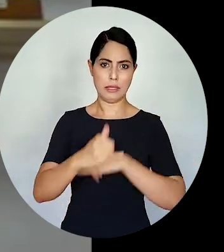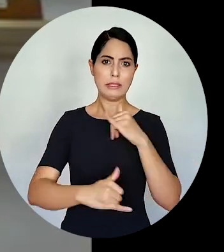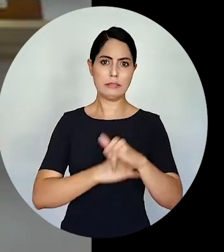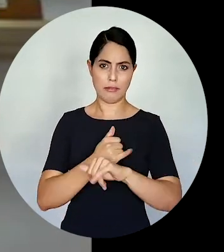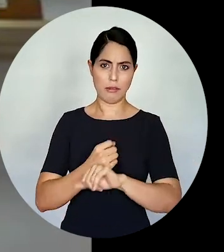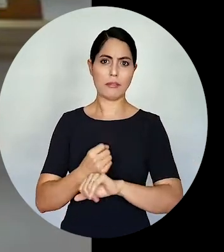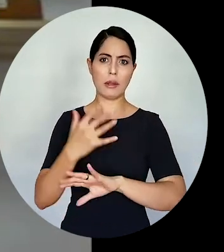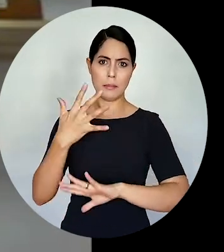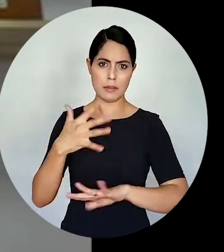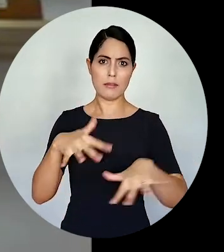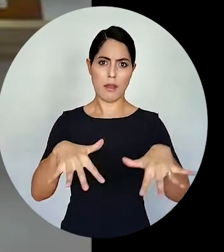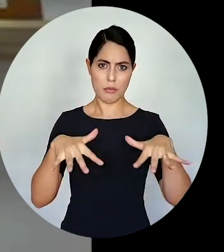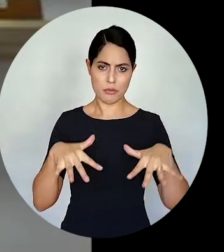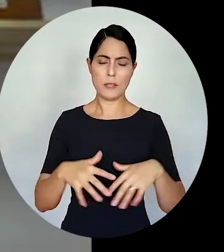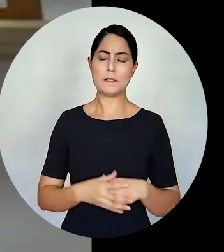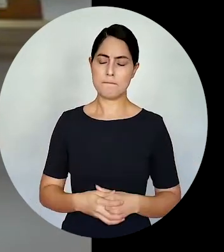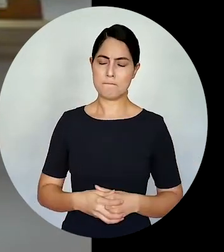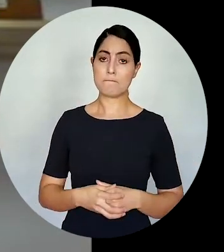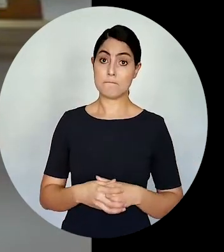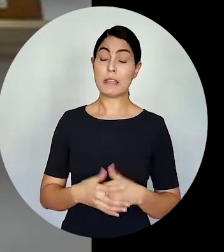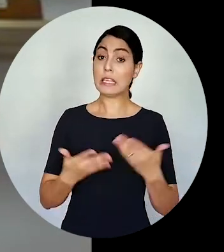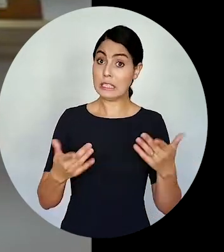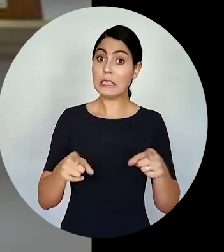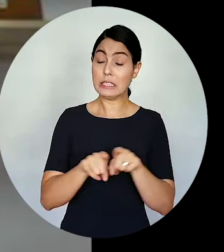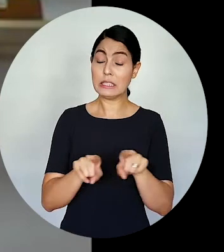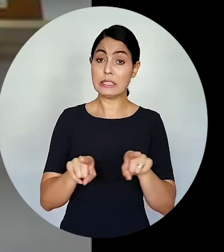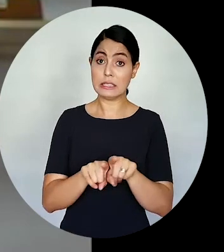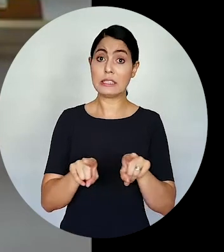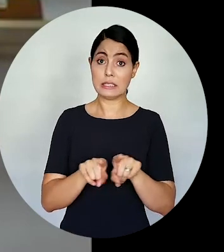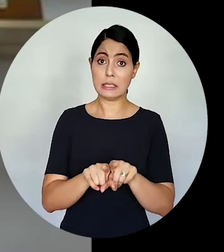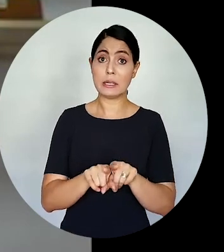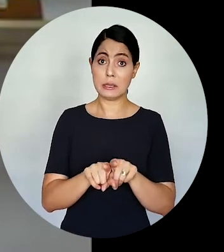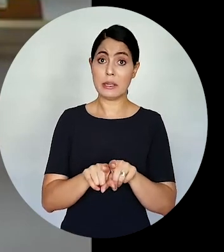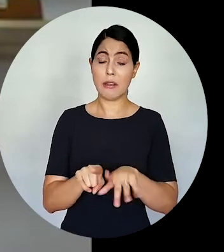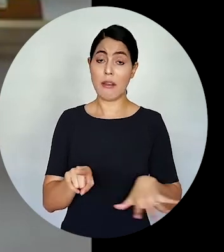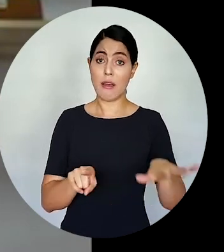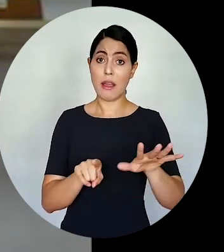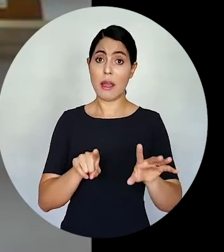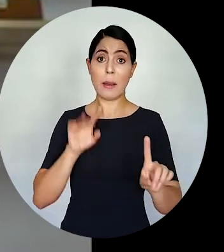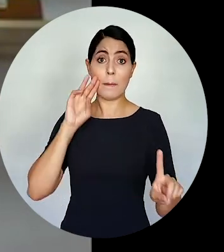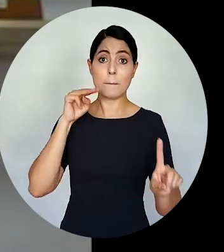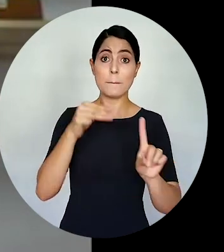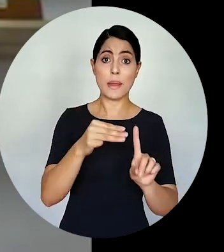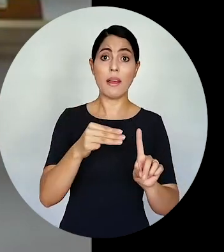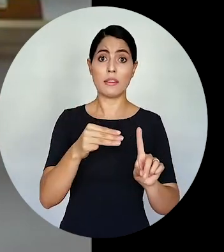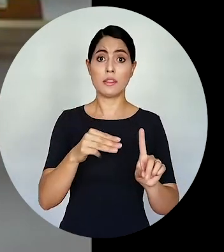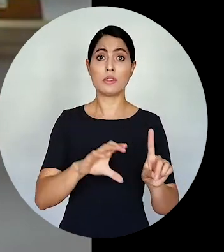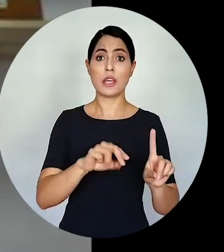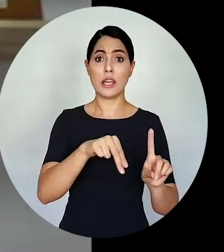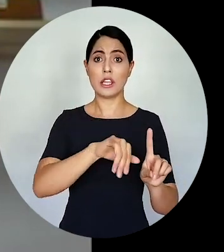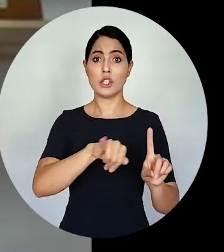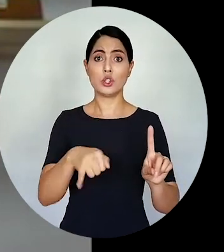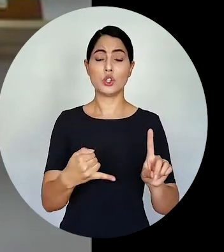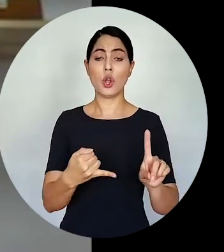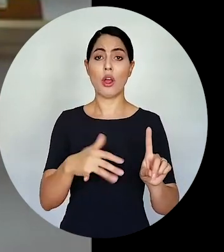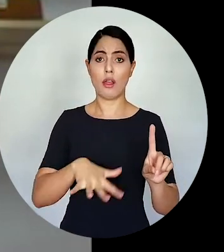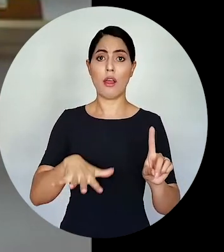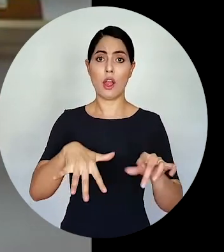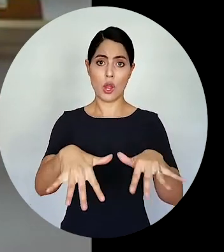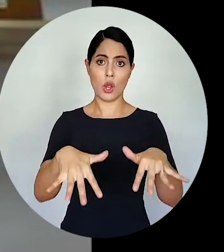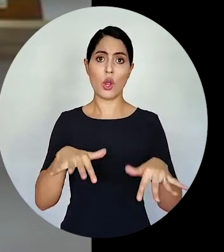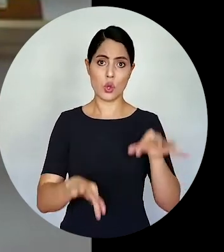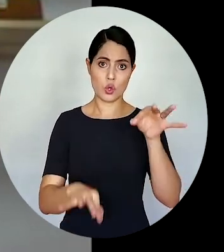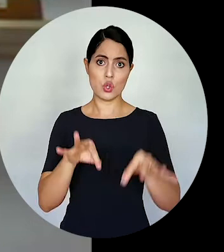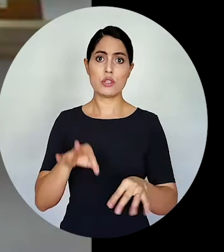telepresenciais e também tendo em consideração as metas do CNJ estabelecidas para julgamento